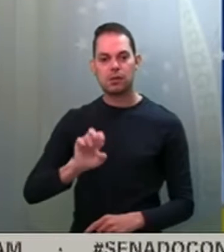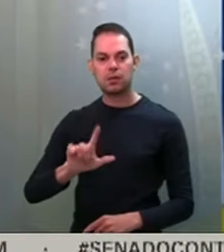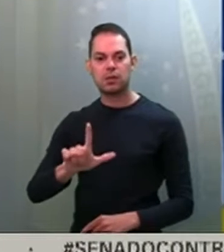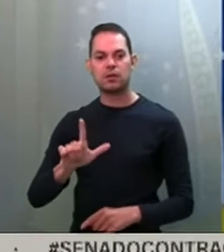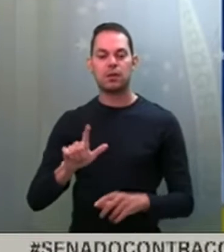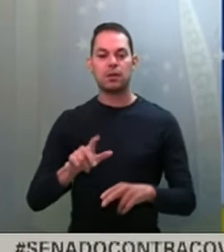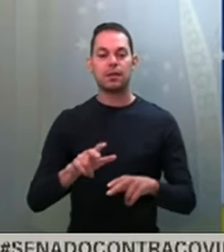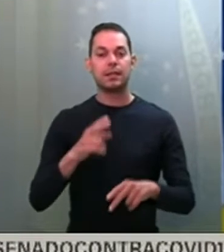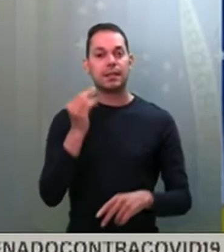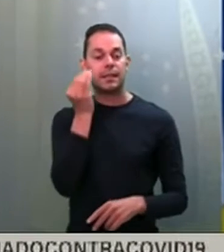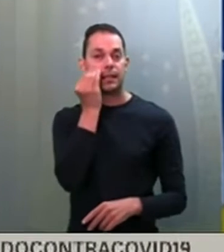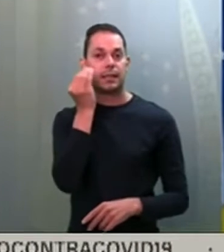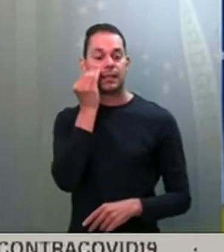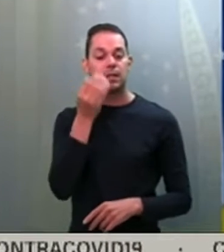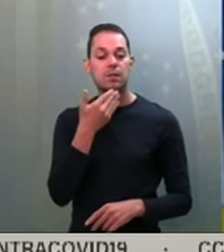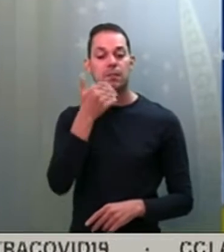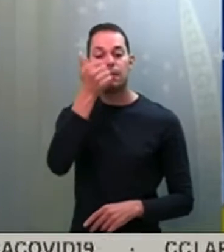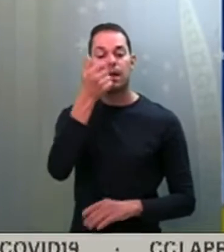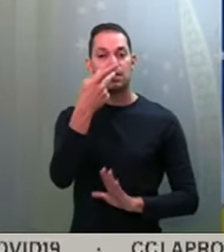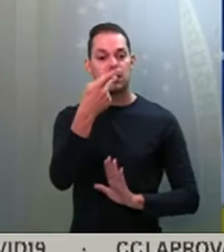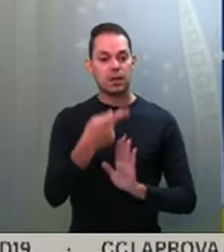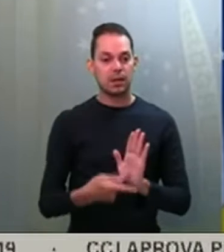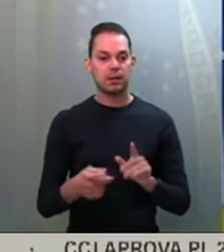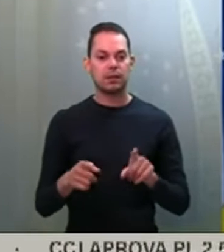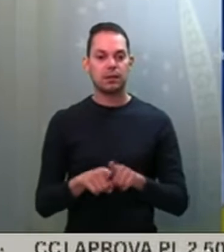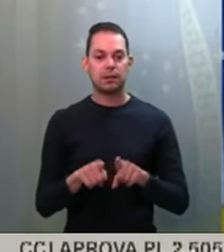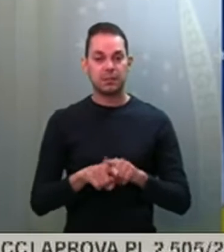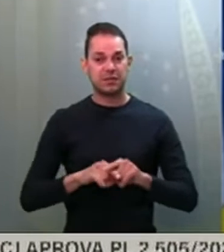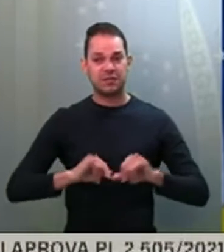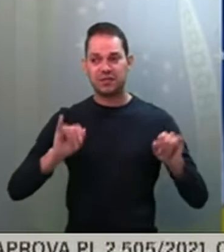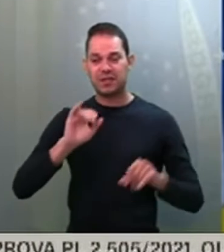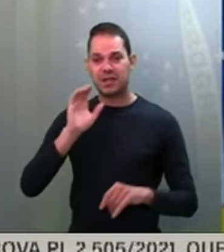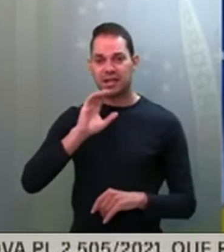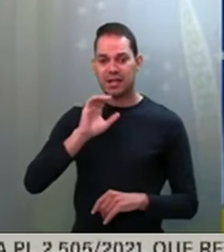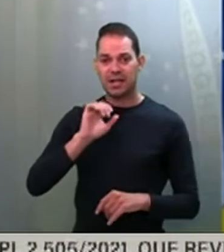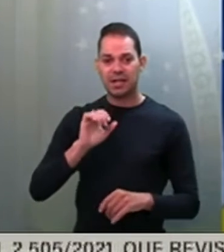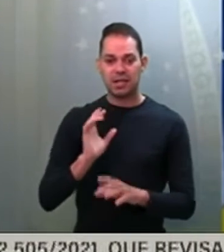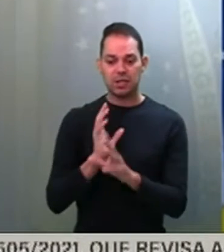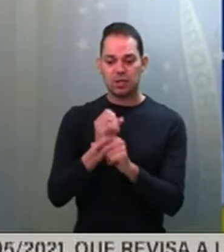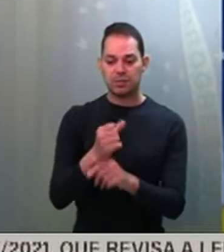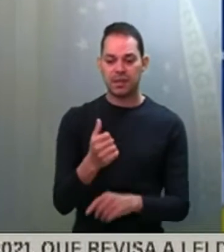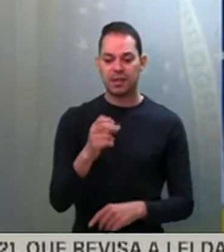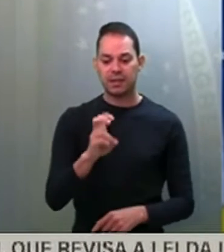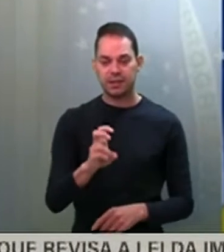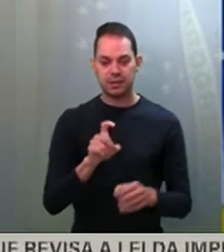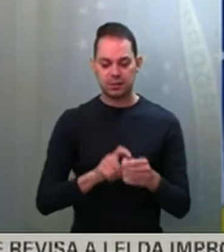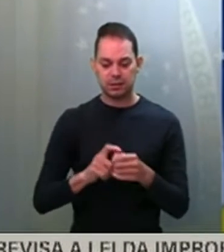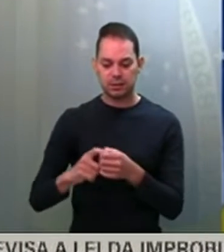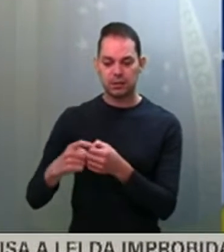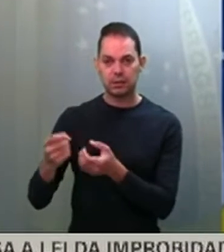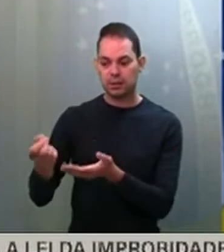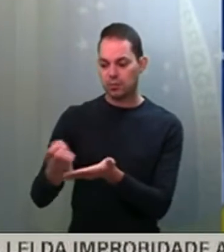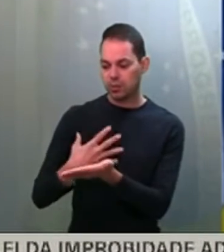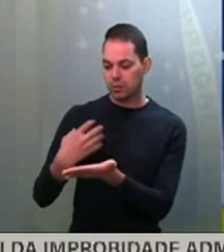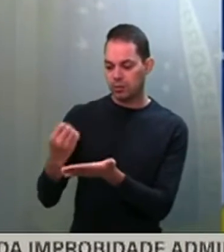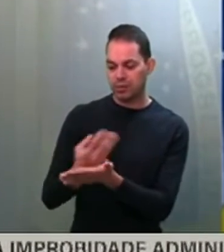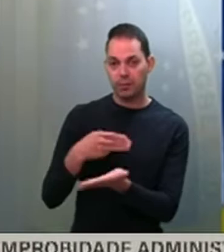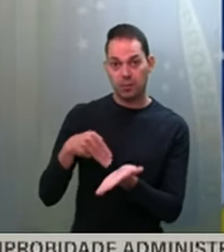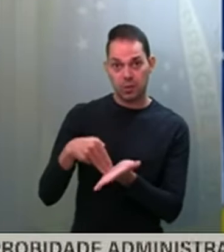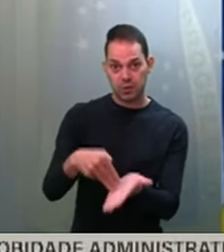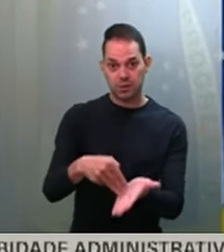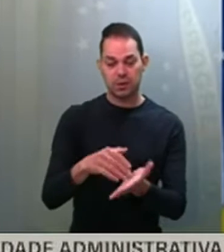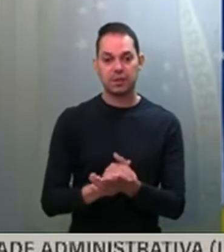de melhorarmos esse projeto gostaria de citar rapidamente 15 dessas cidades que enviaram para cá moções